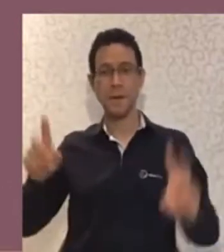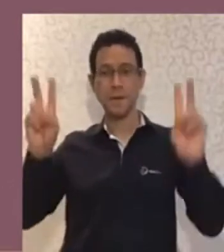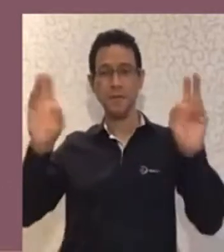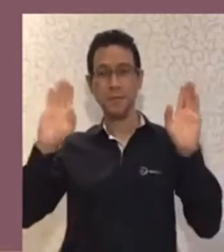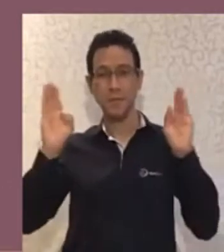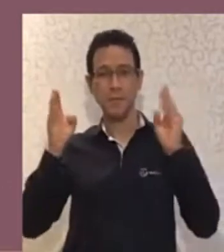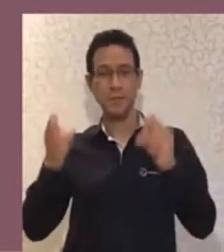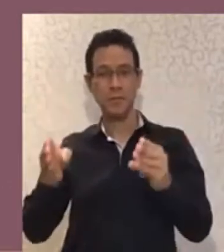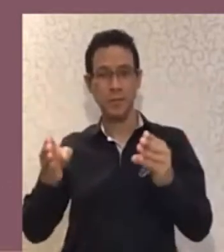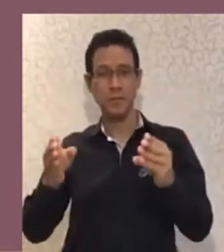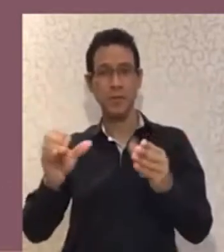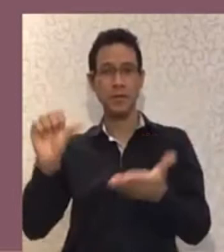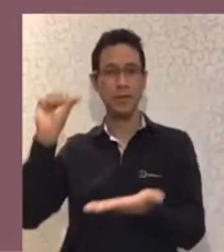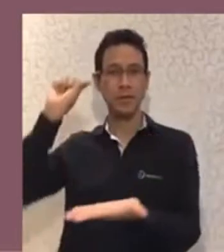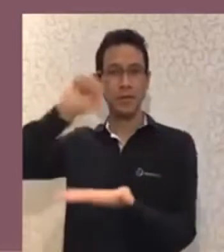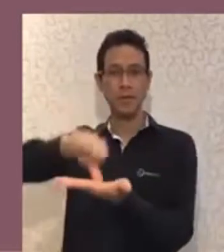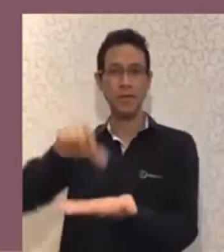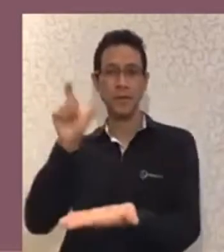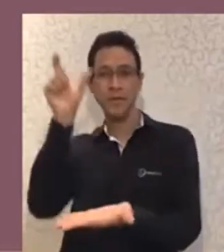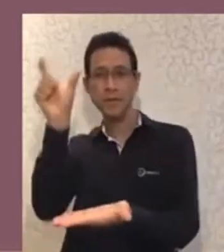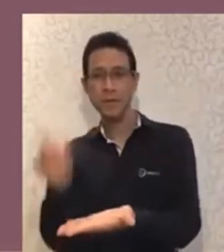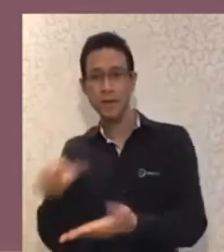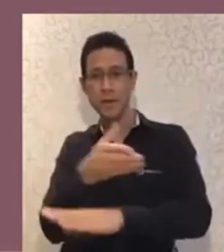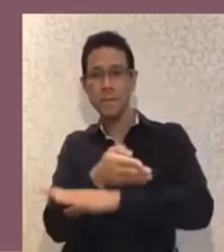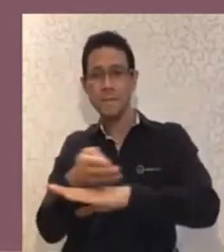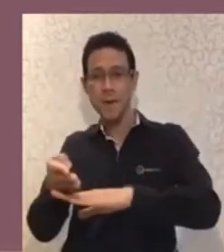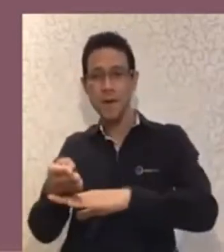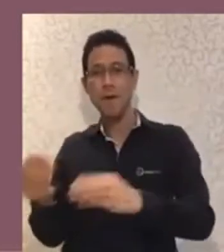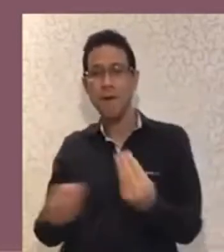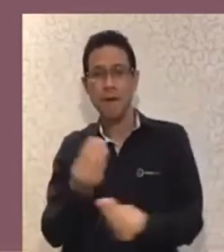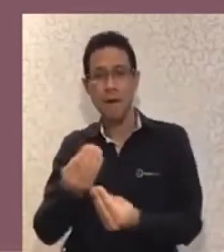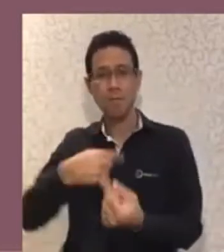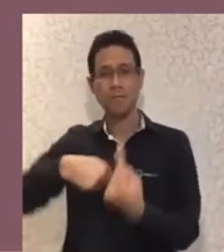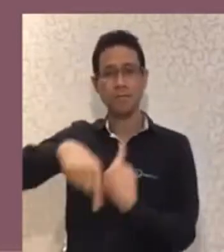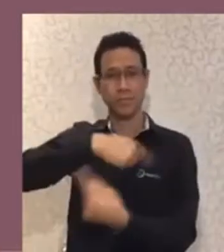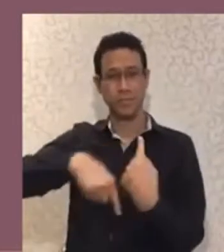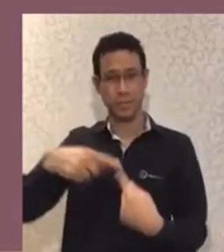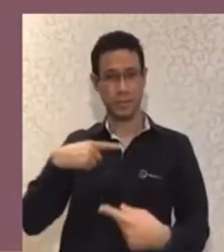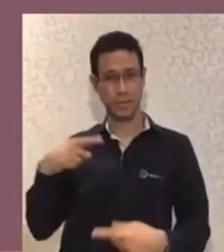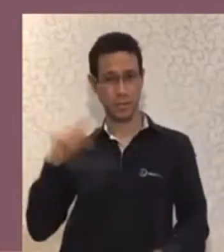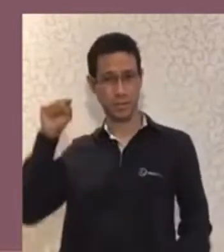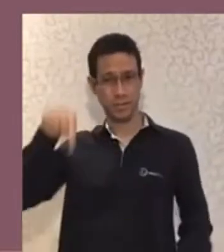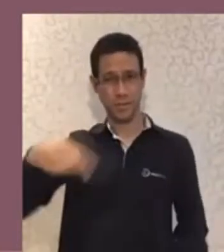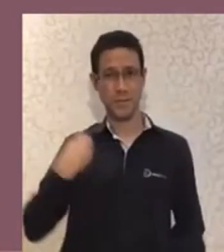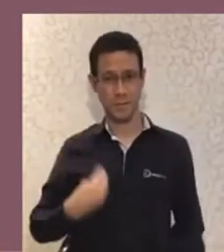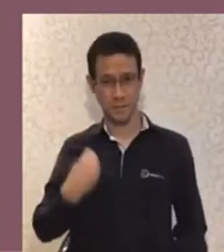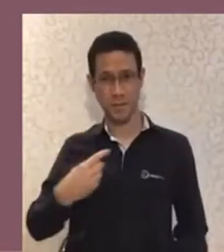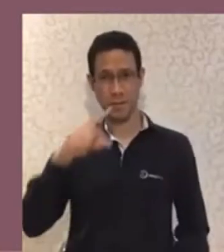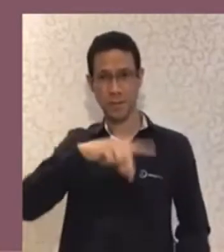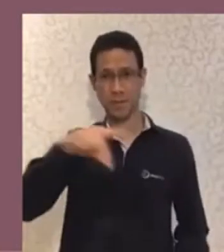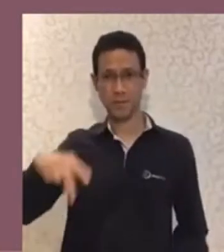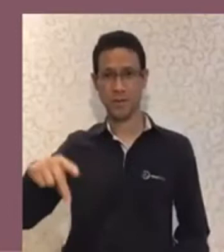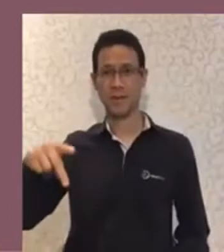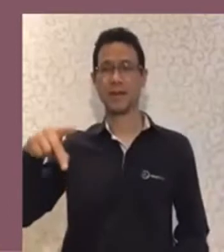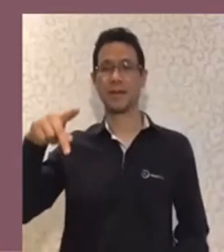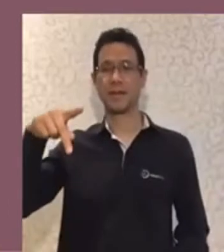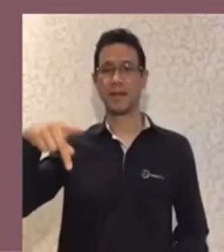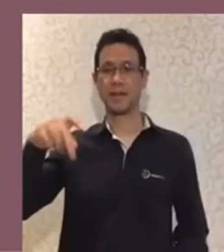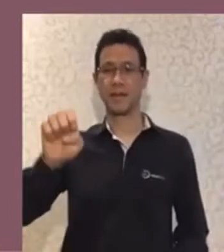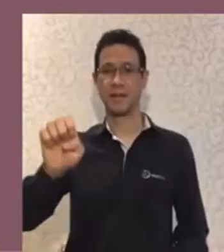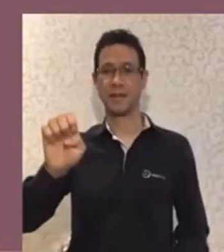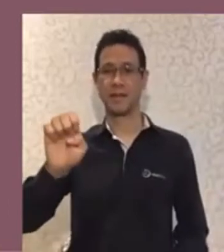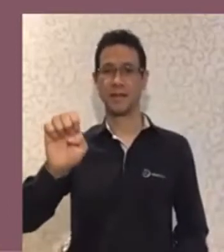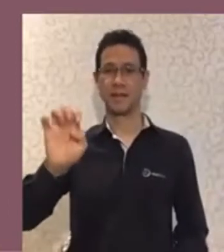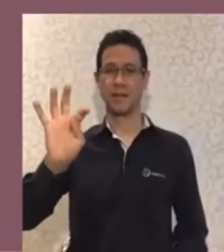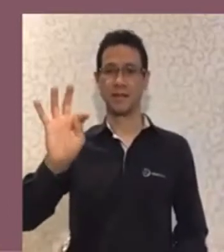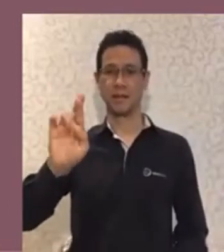branco nessas relações. Neste encontro, contaremos com a participação da professora Petronila Gonçalves e Silva, da